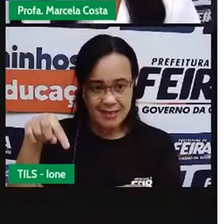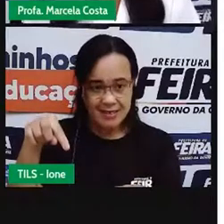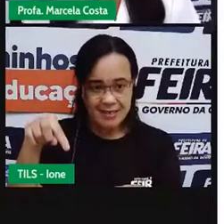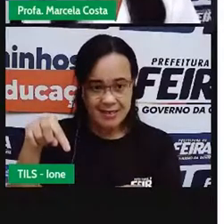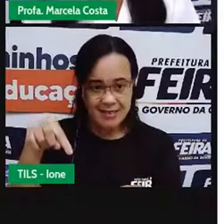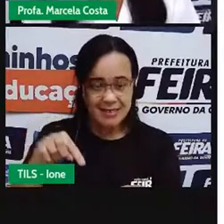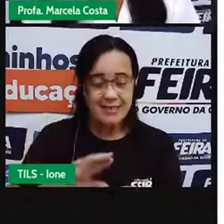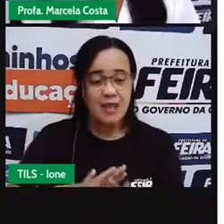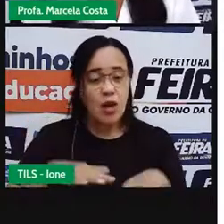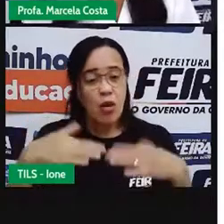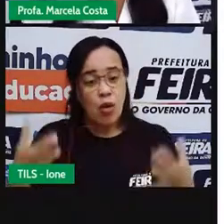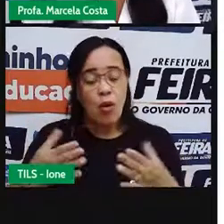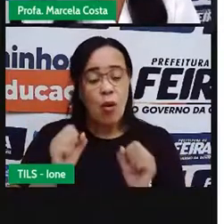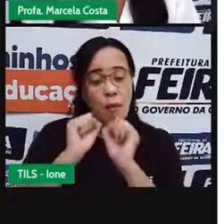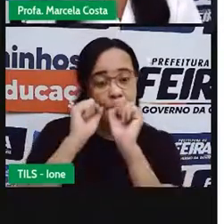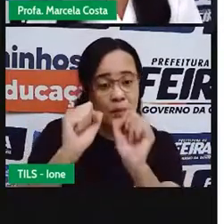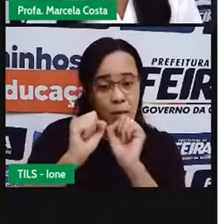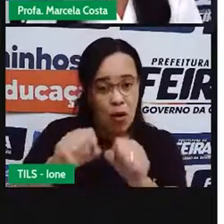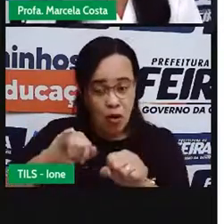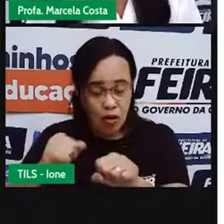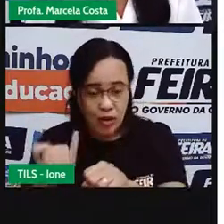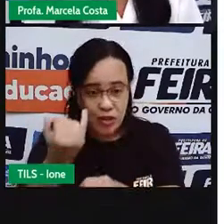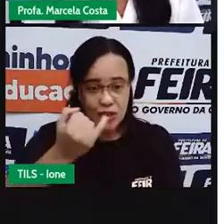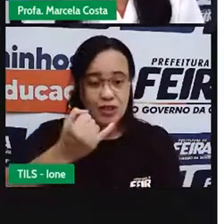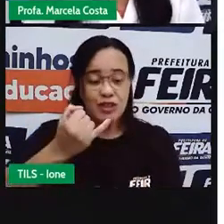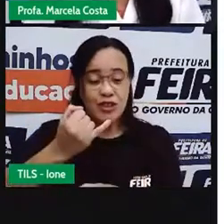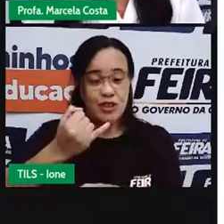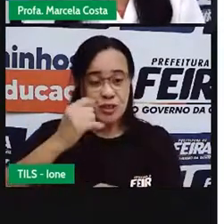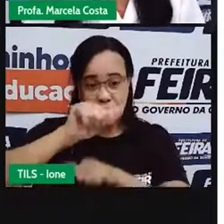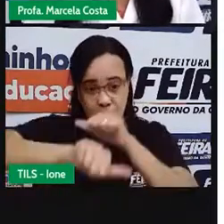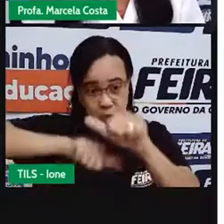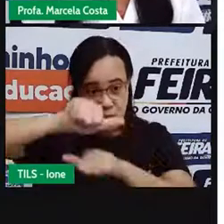Será que podemos reaproveitar?